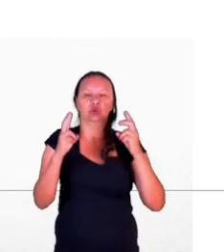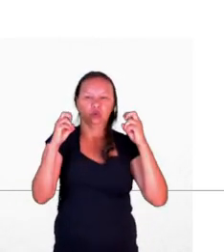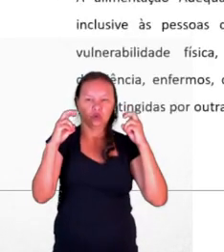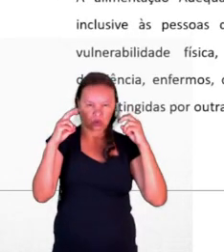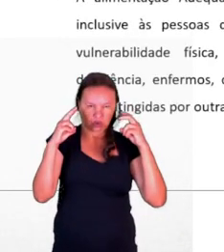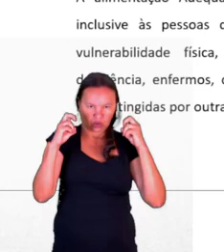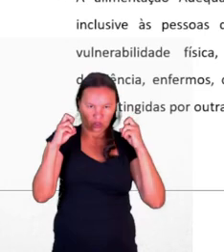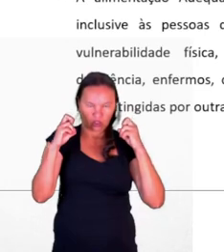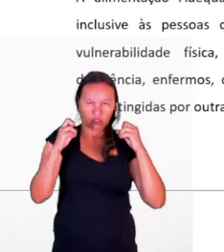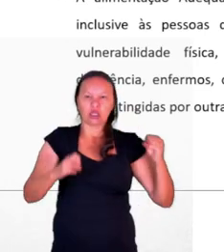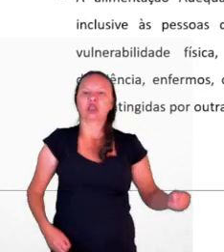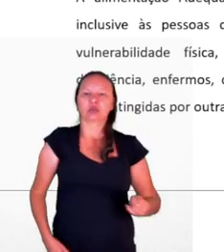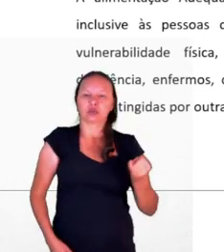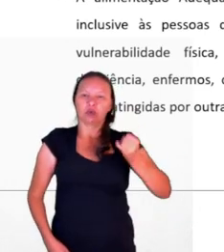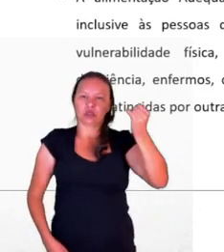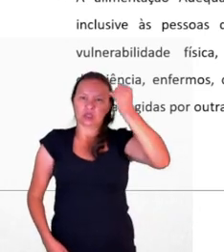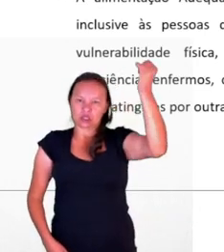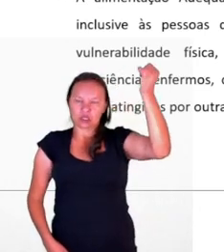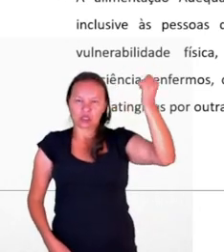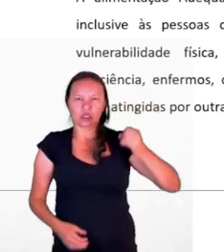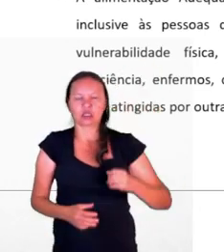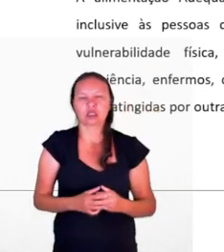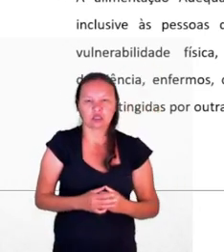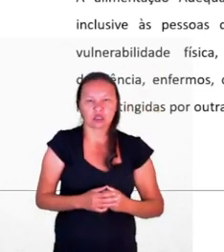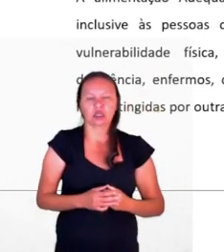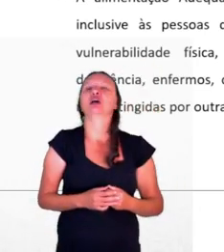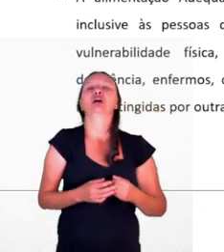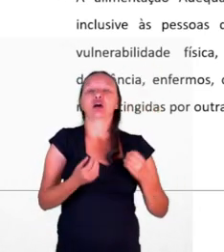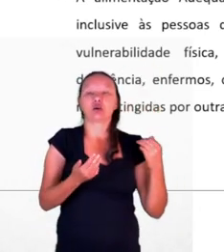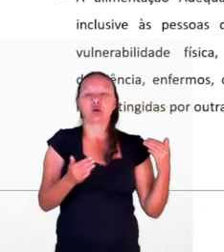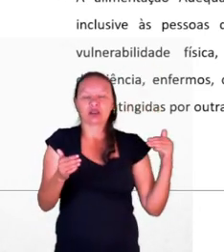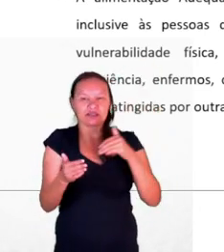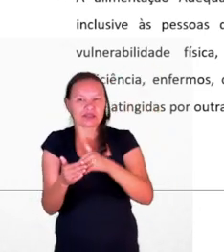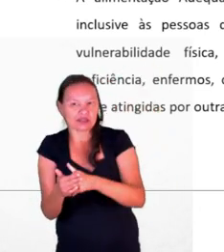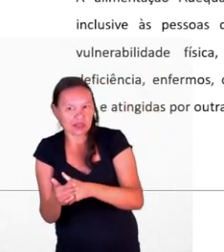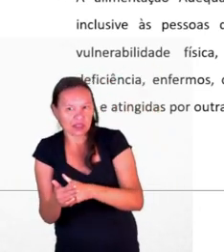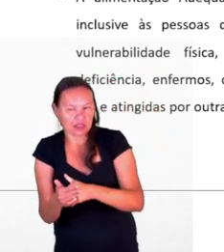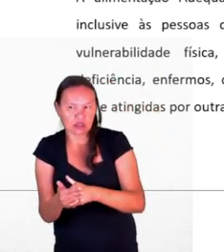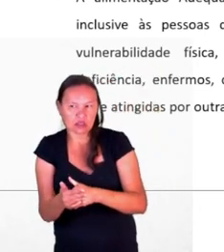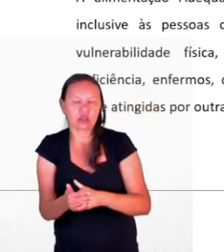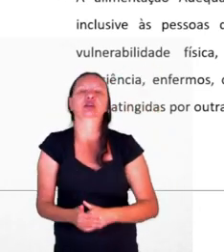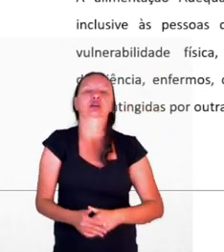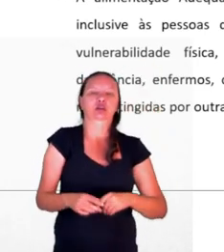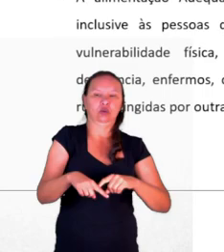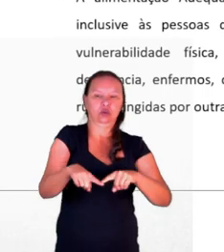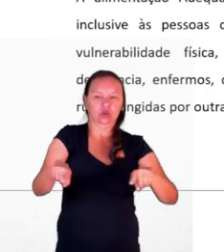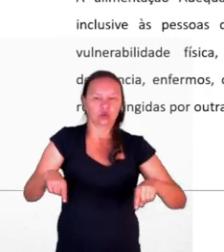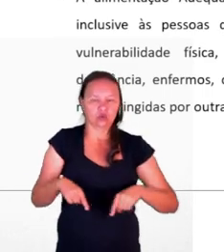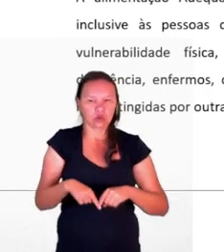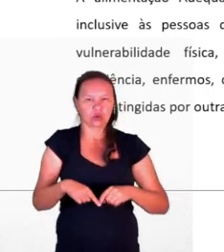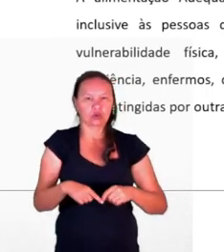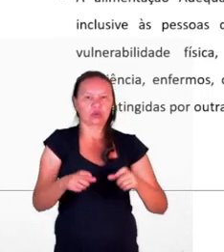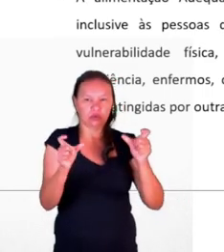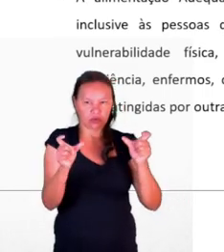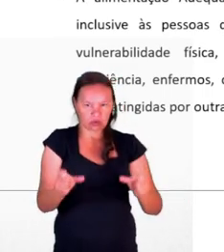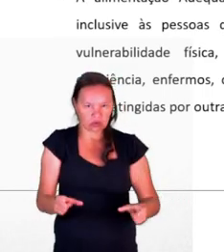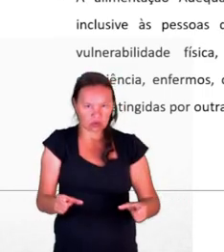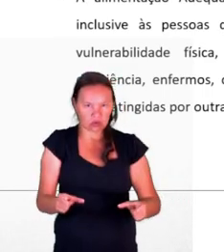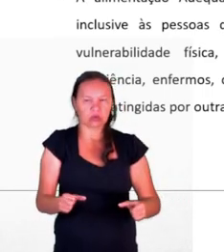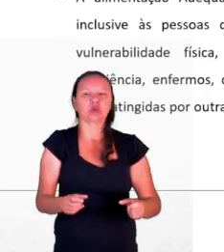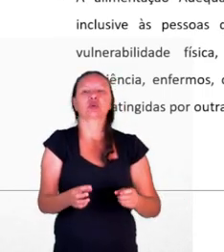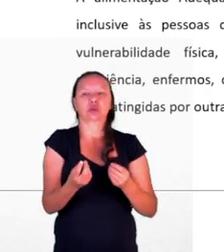e é da maior importância né a a acessibilidade ela deve se dar no campo físico e no campo